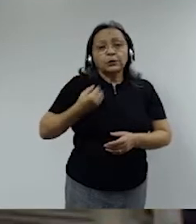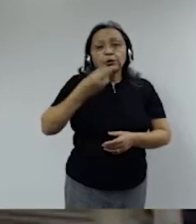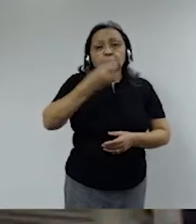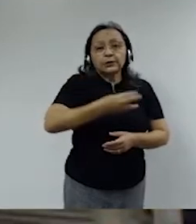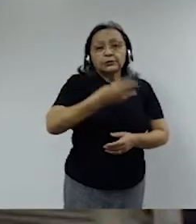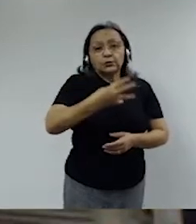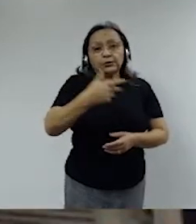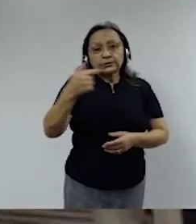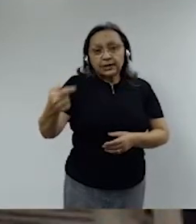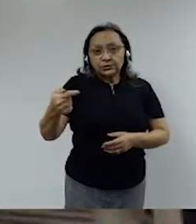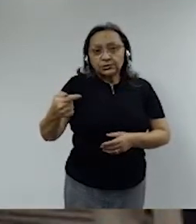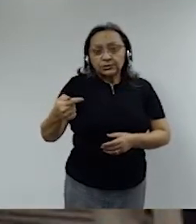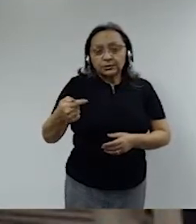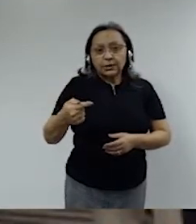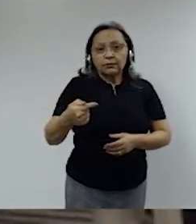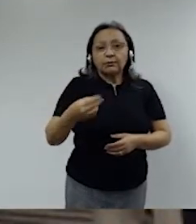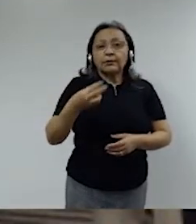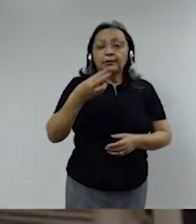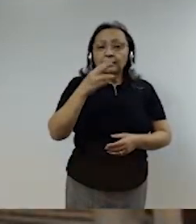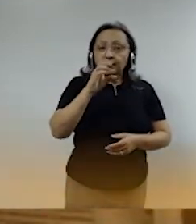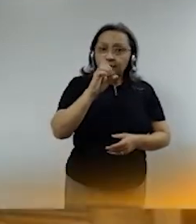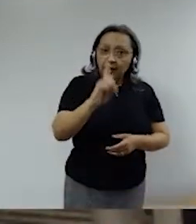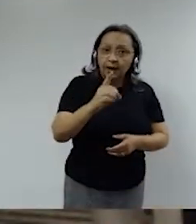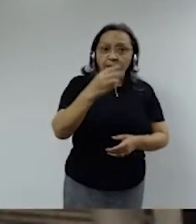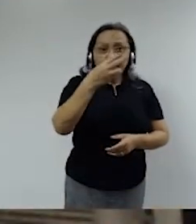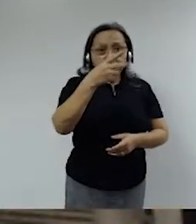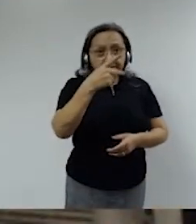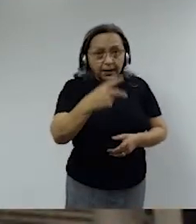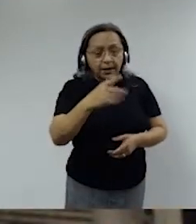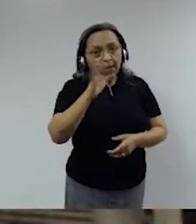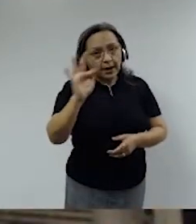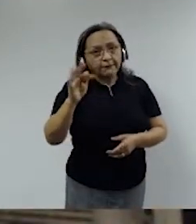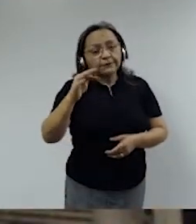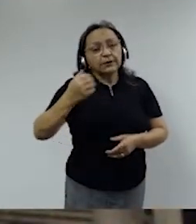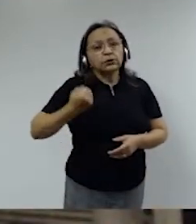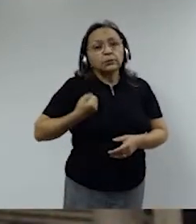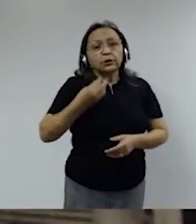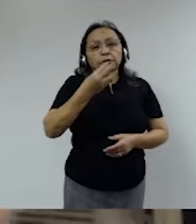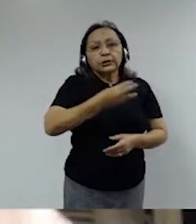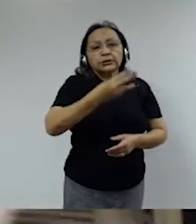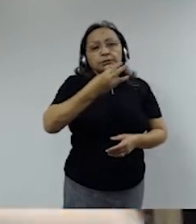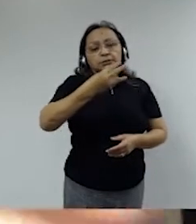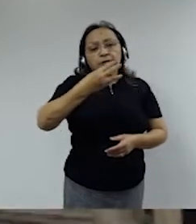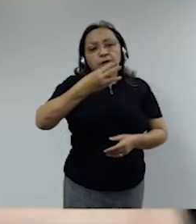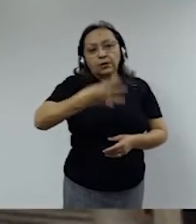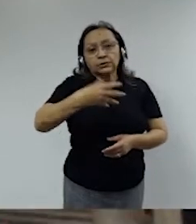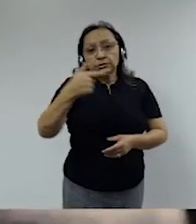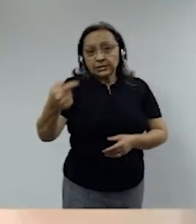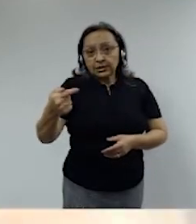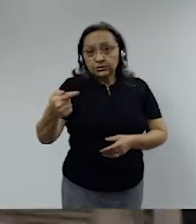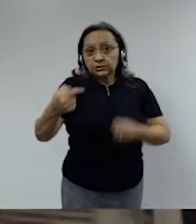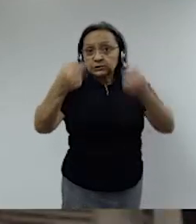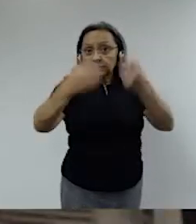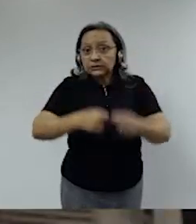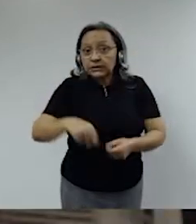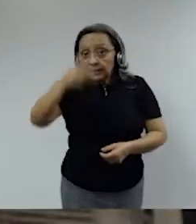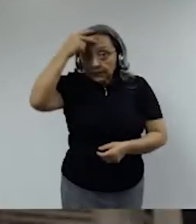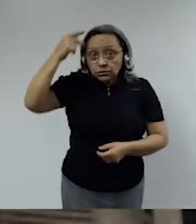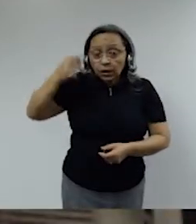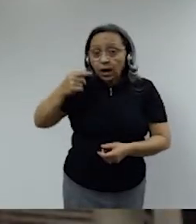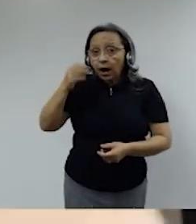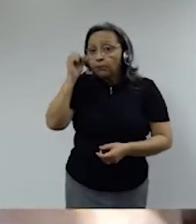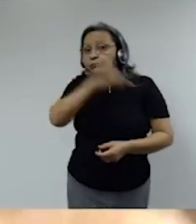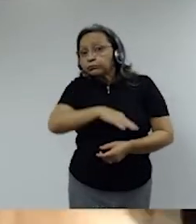a ADPF 347, que é uma arguição de descumprimento de preceito fundamental, o Supremo disse, olha, estão descumprindo um preceito